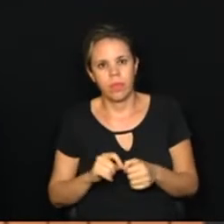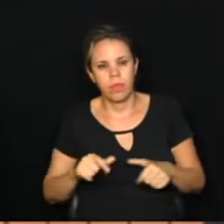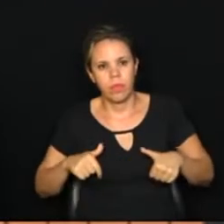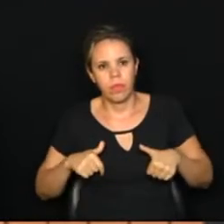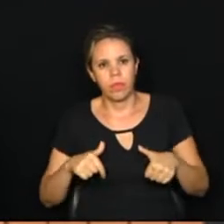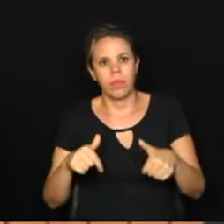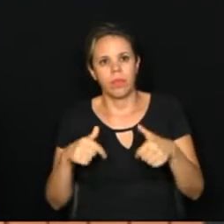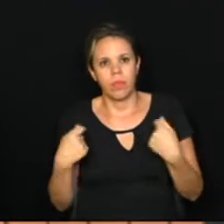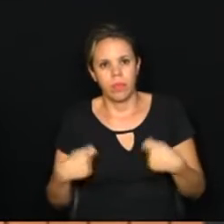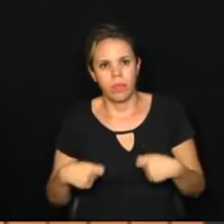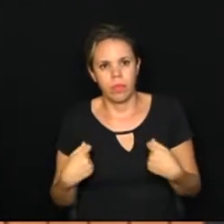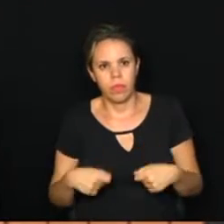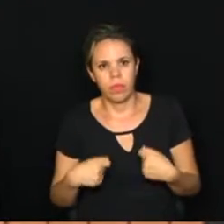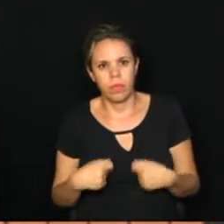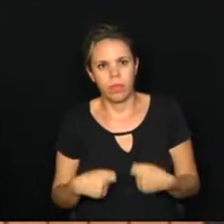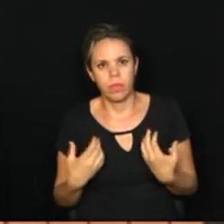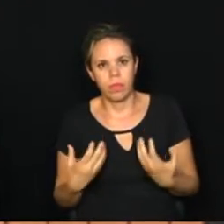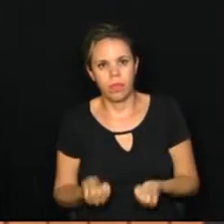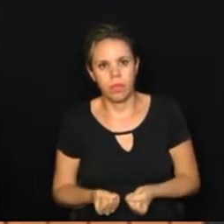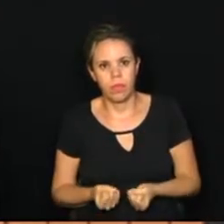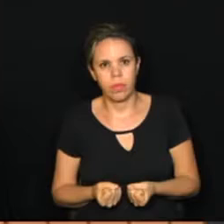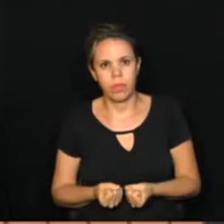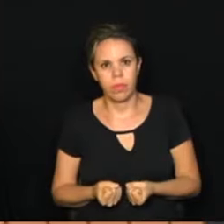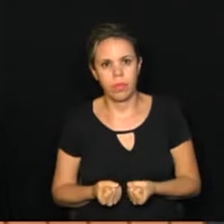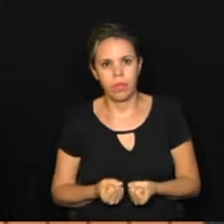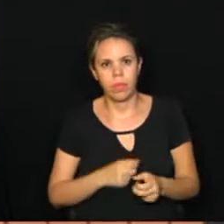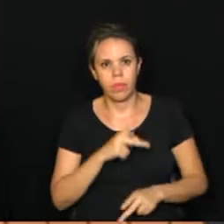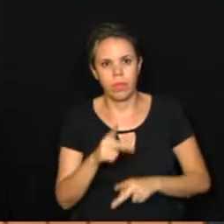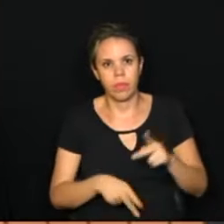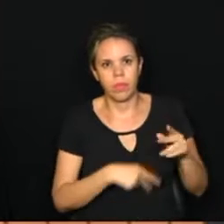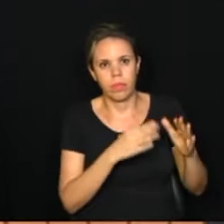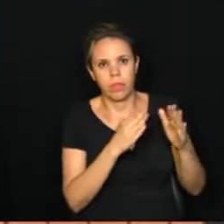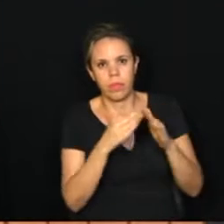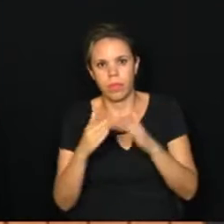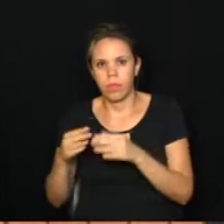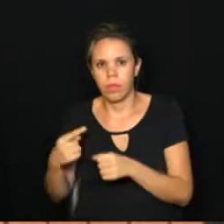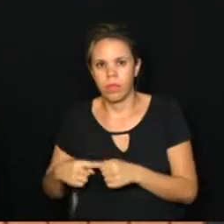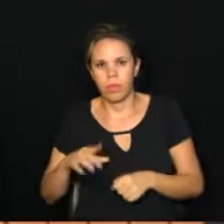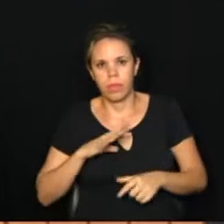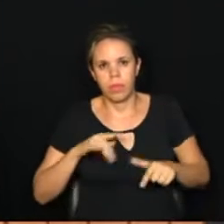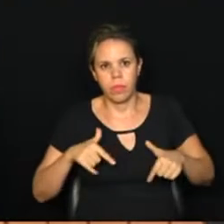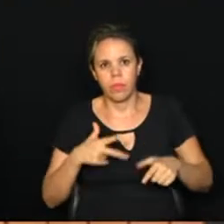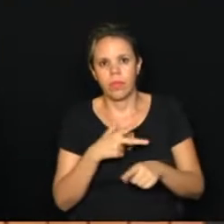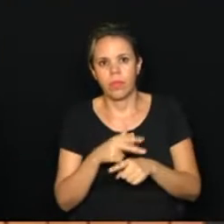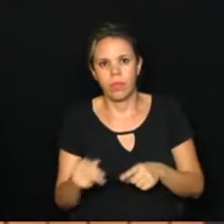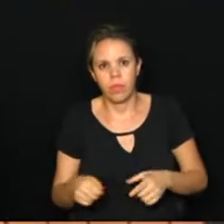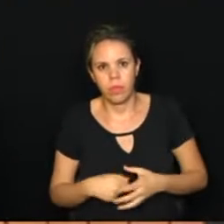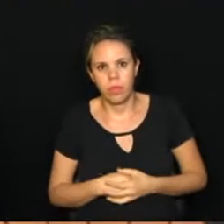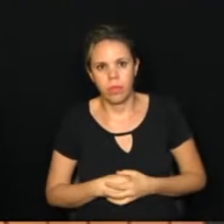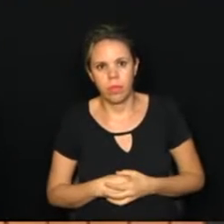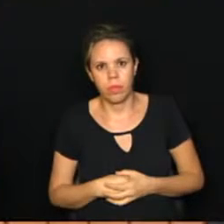ações devem ser adotadas pelos municípios para enfrentamento